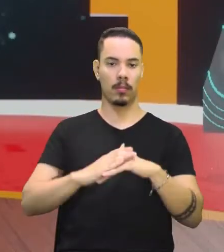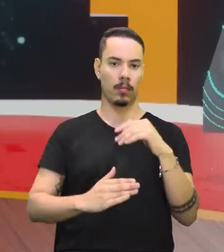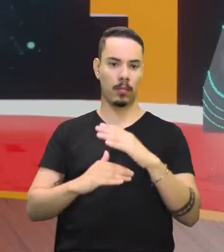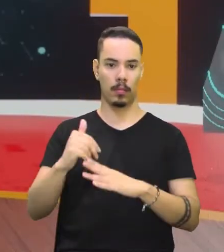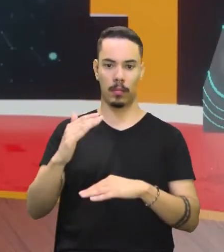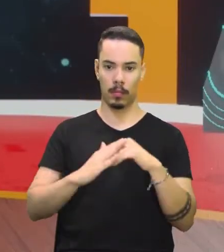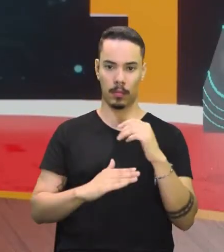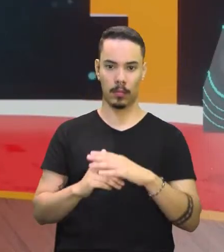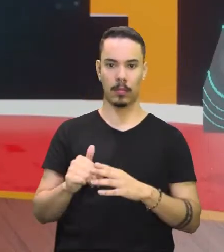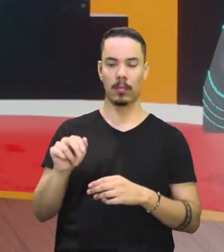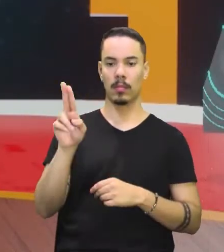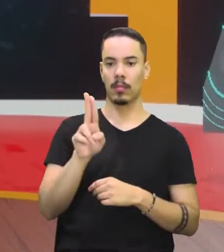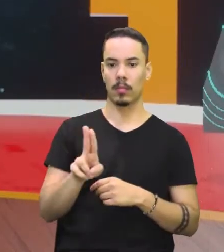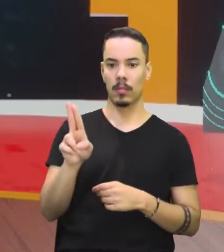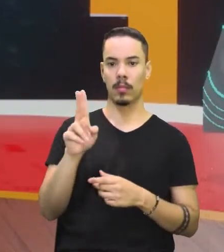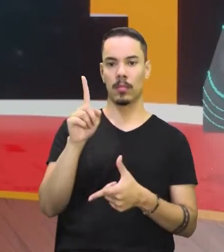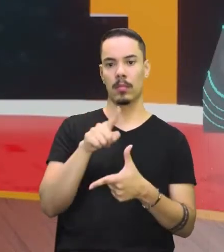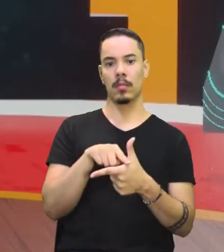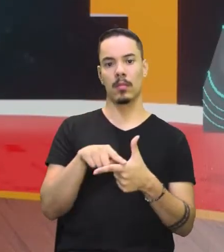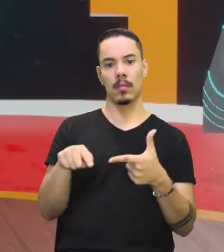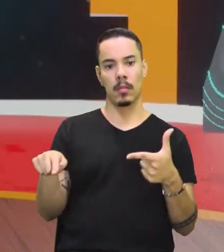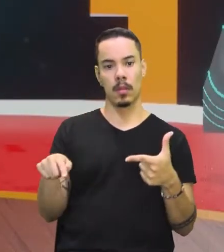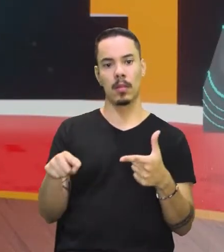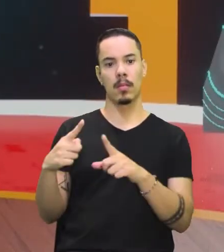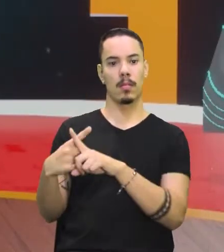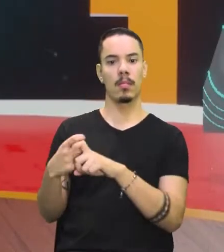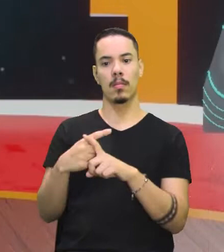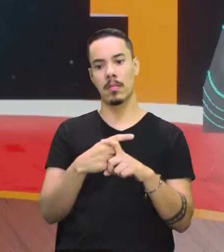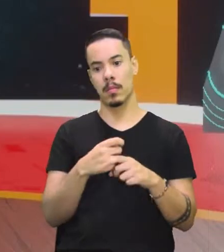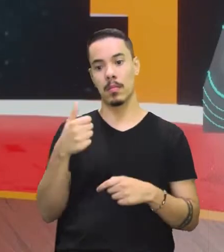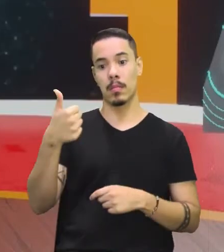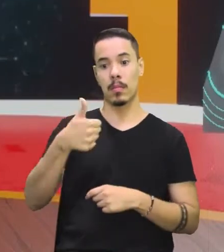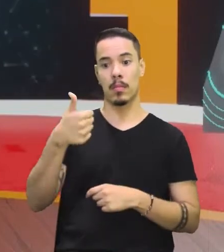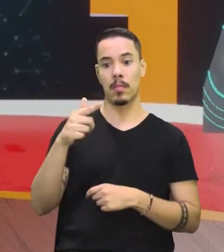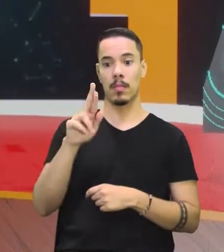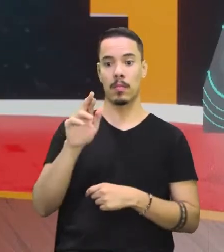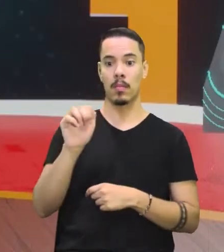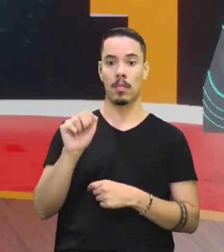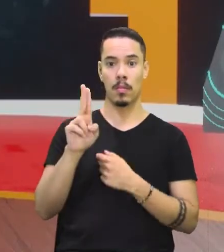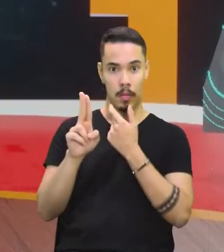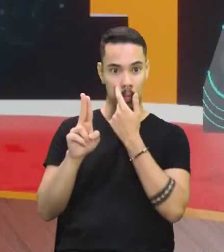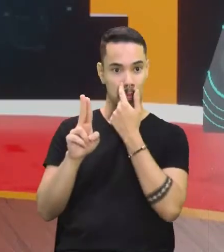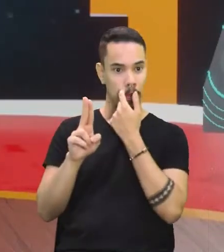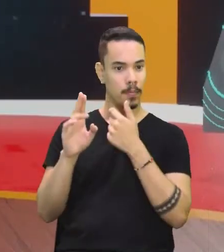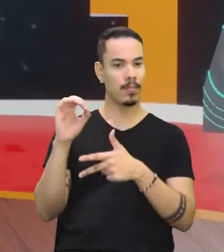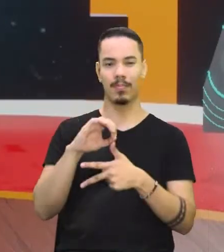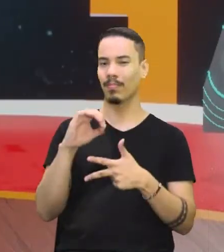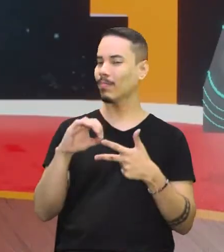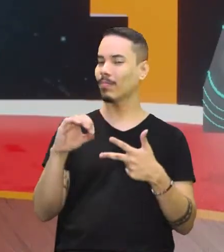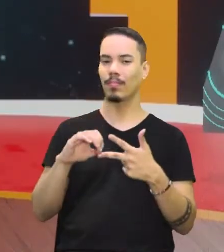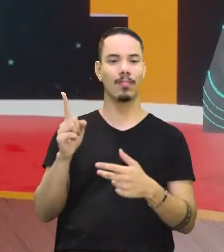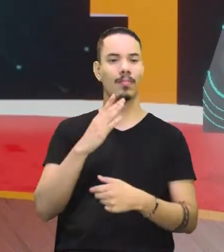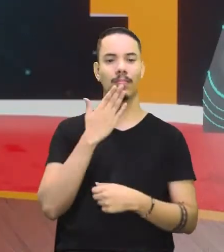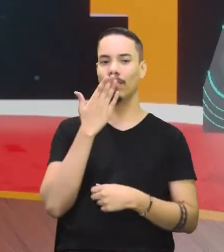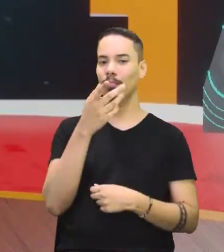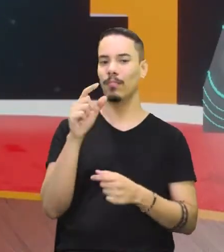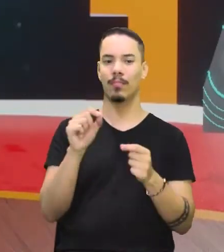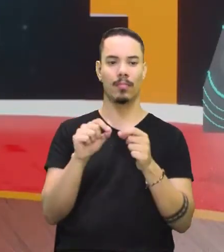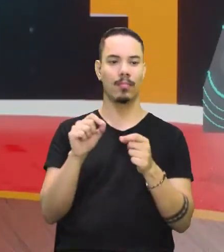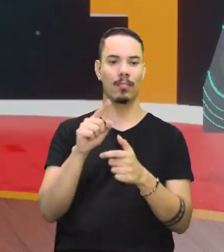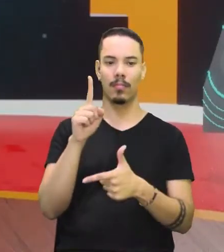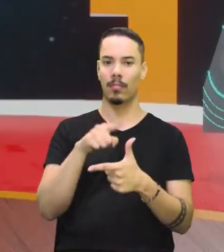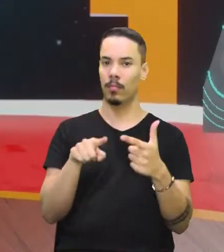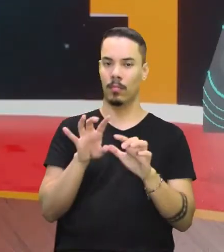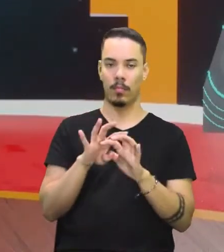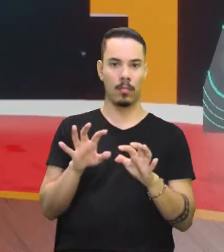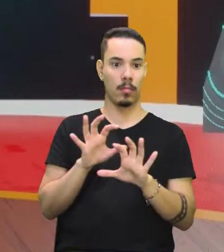usando como divisor um polinômio do primeiro grau. Pode ter certeza. O Enem ele não vai pedir de maneira alguma para você fazer uma divisão dessas, né? Mas